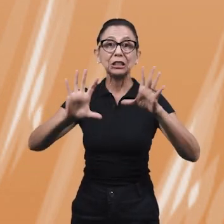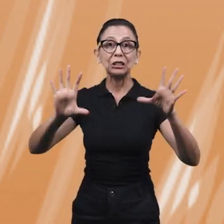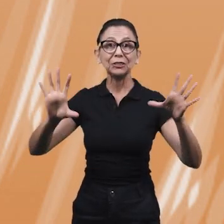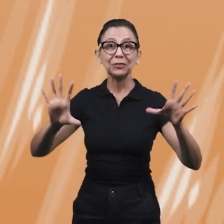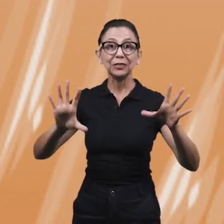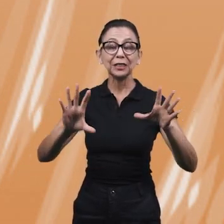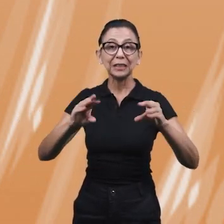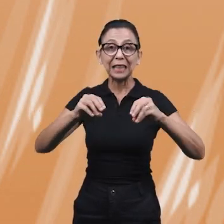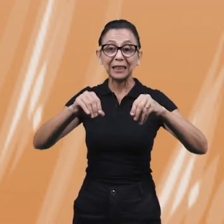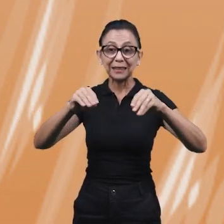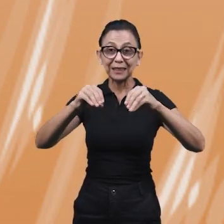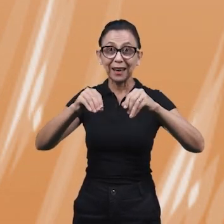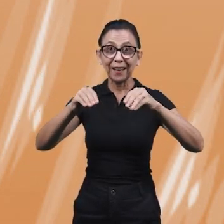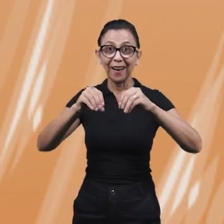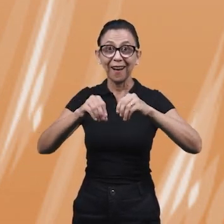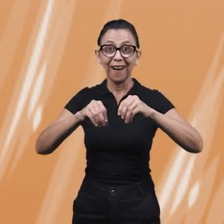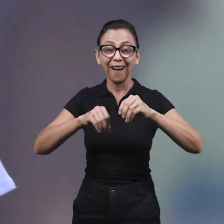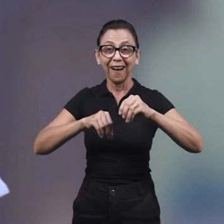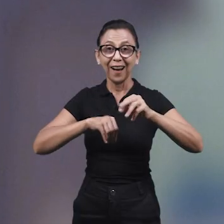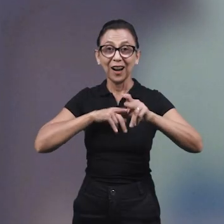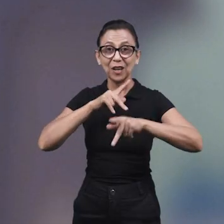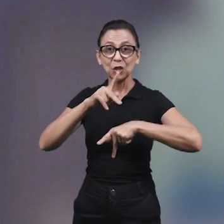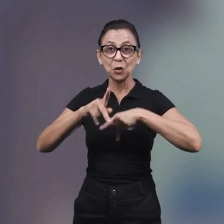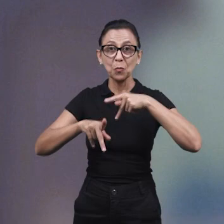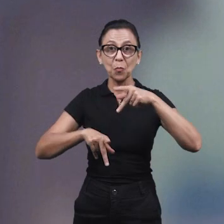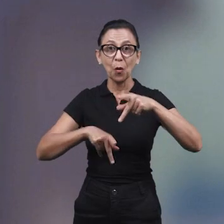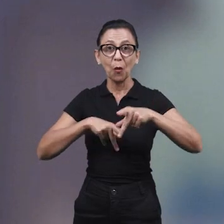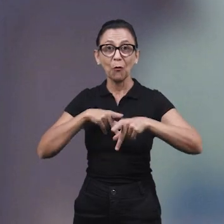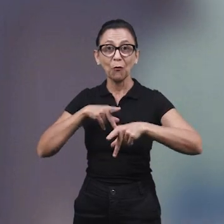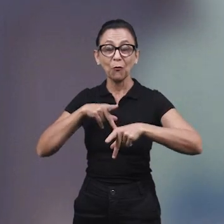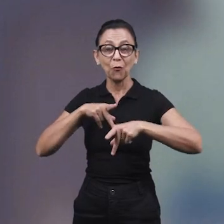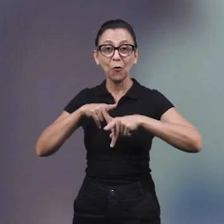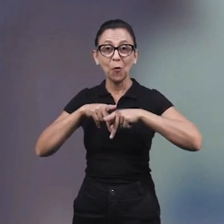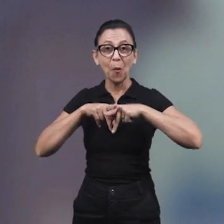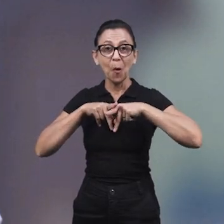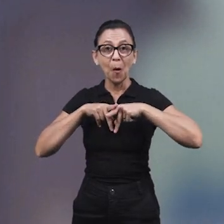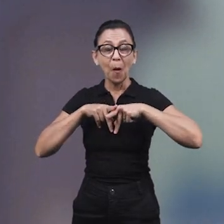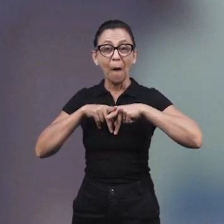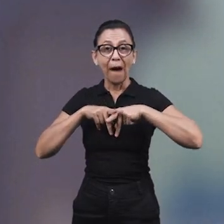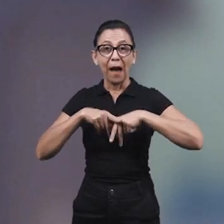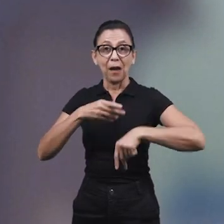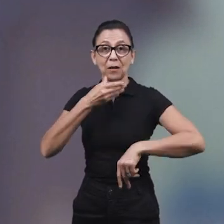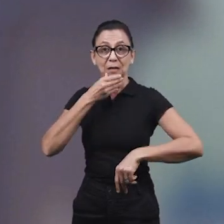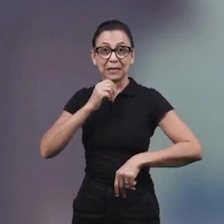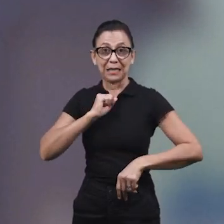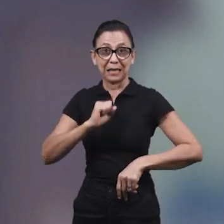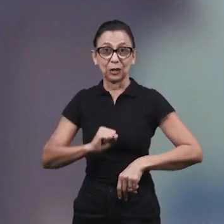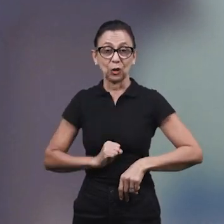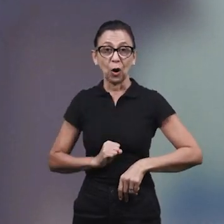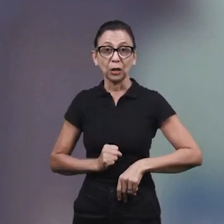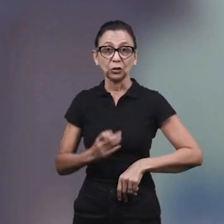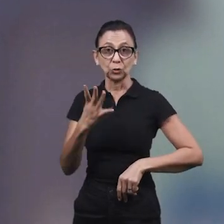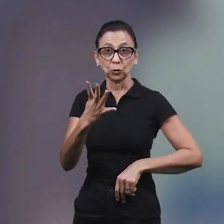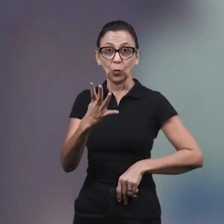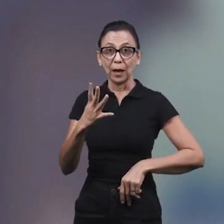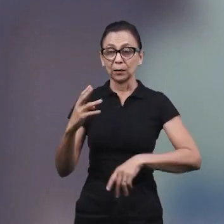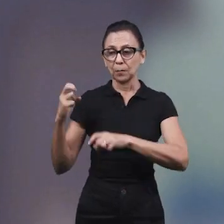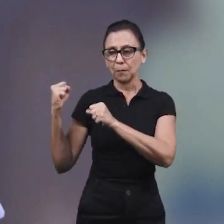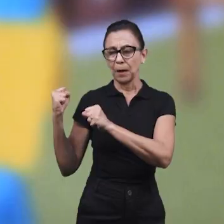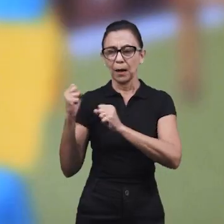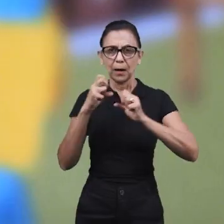Aleluia! Os sacerdotes pararam firmes no meio do Jordão, até que todo o povo passou em